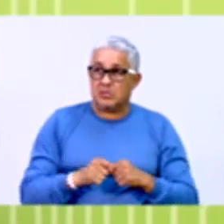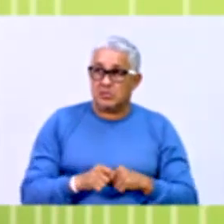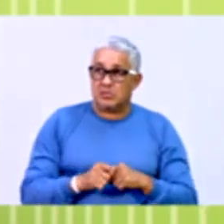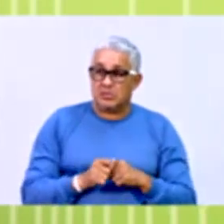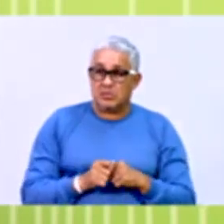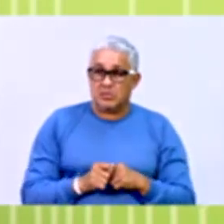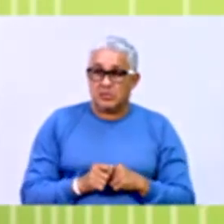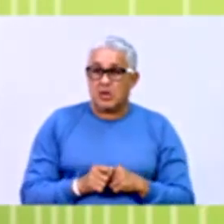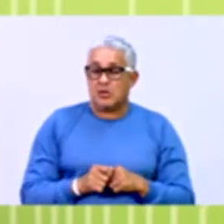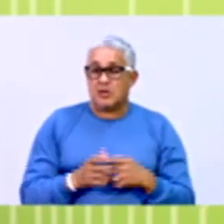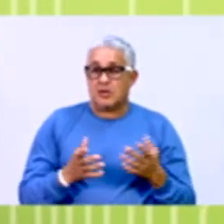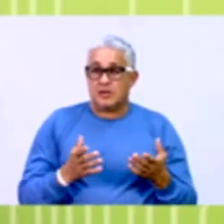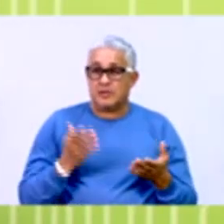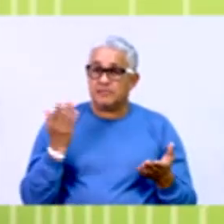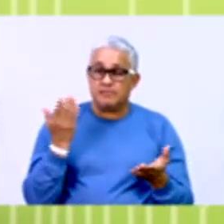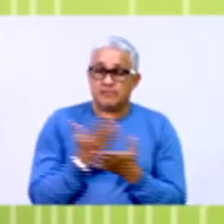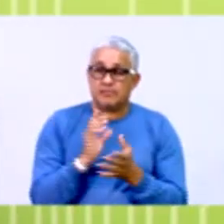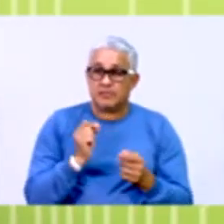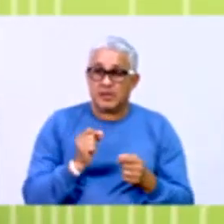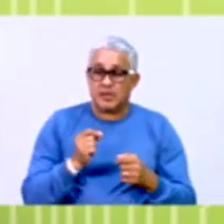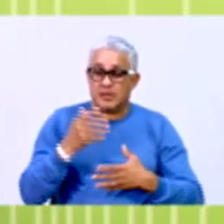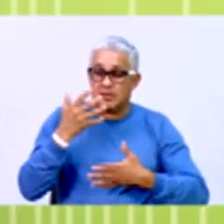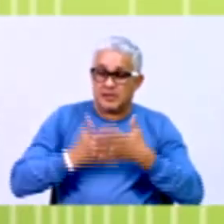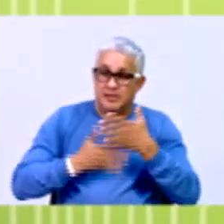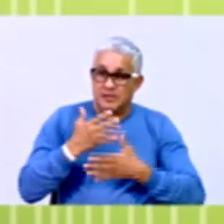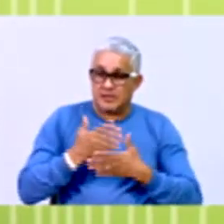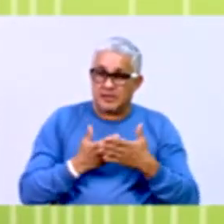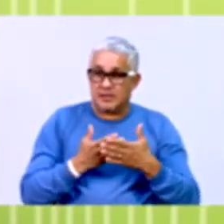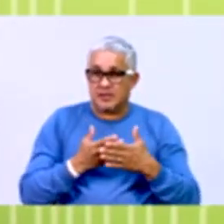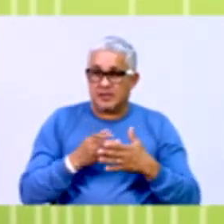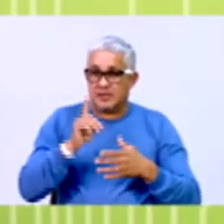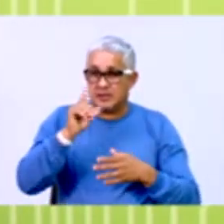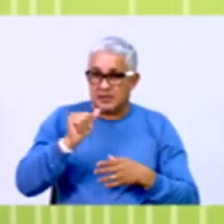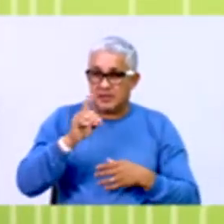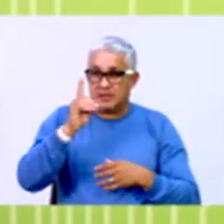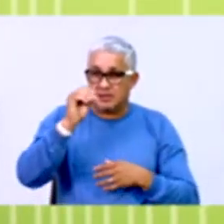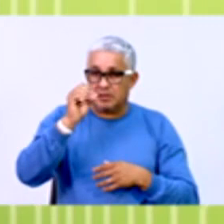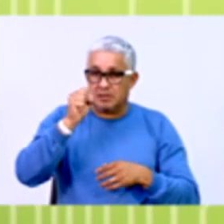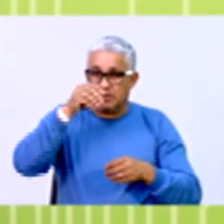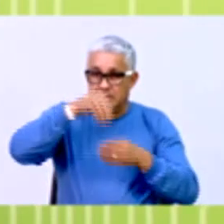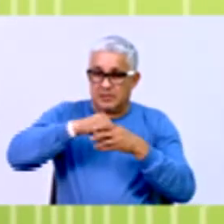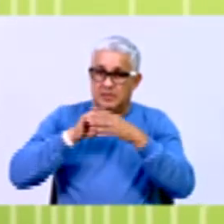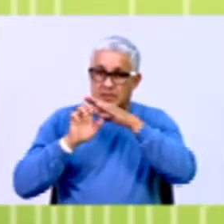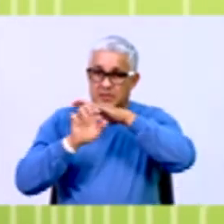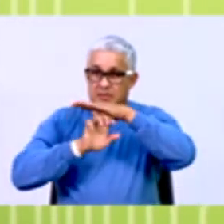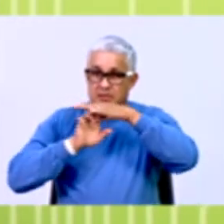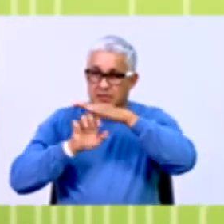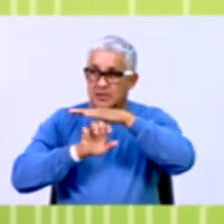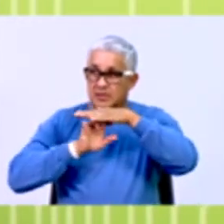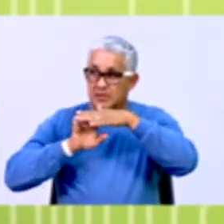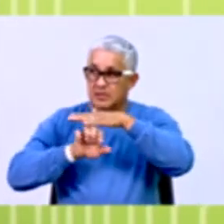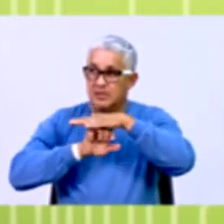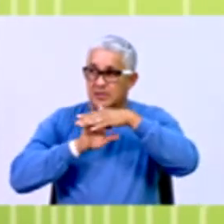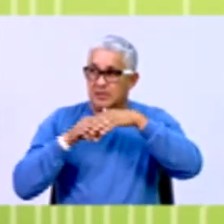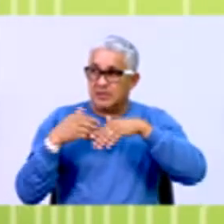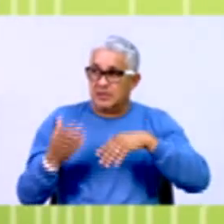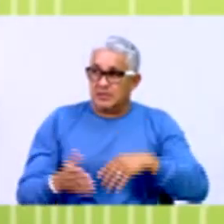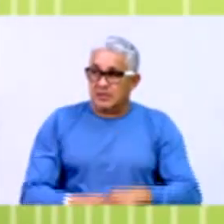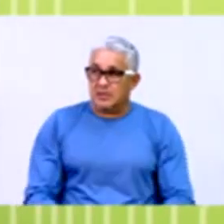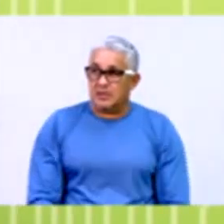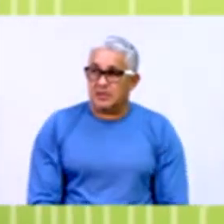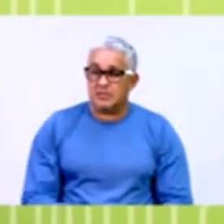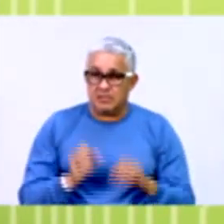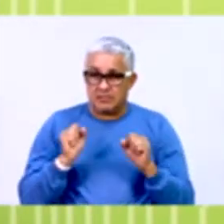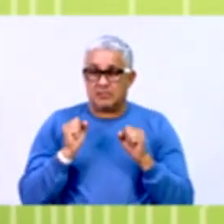acabar interferindo, por exemplo, nos dados da empresa, por exemplo, né? Então, isso